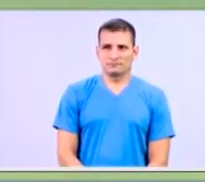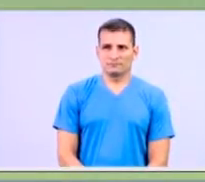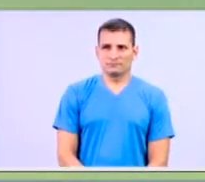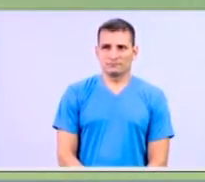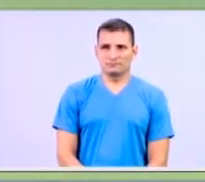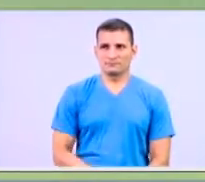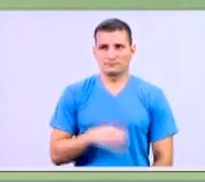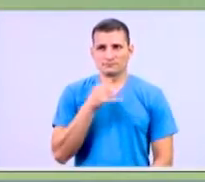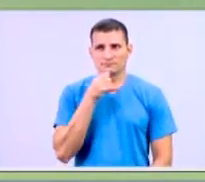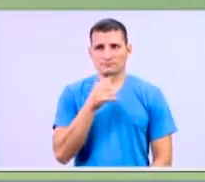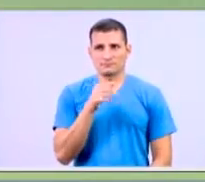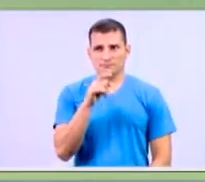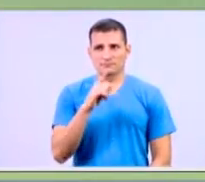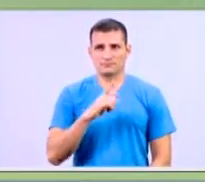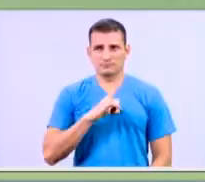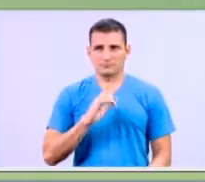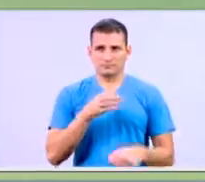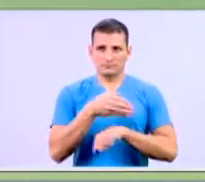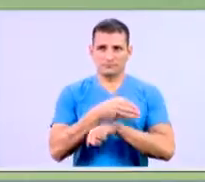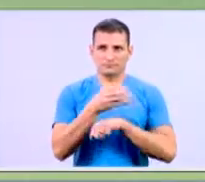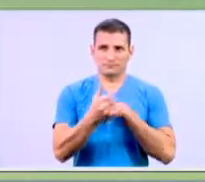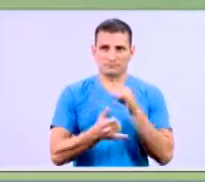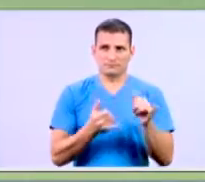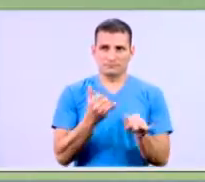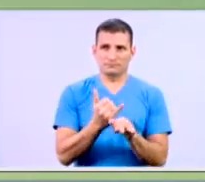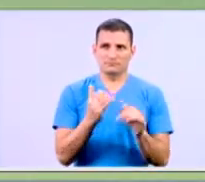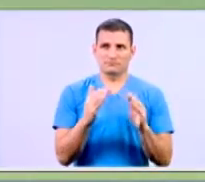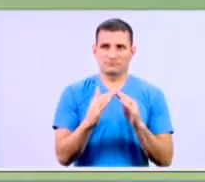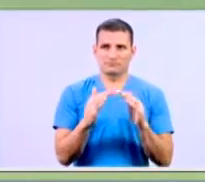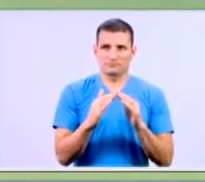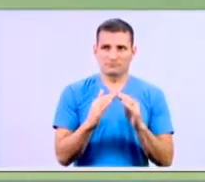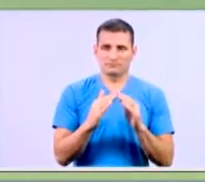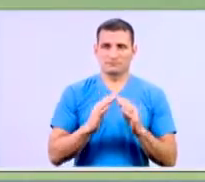você possui acesso à internet em casa. Vamos partir